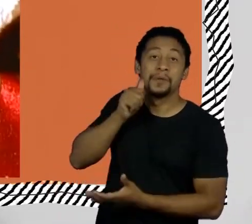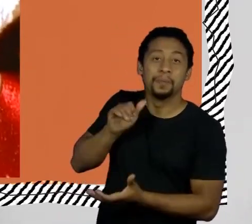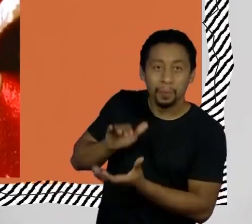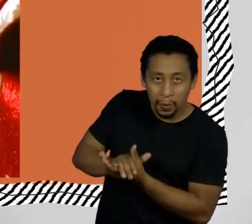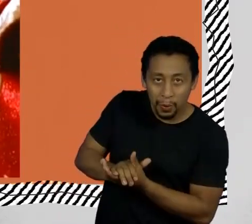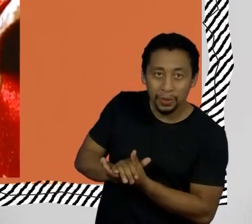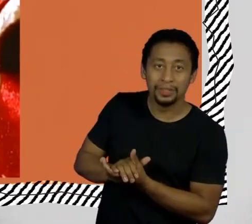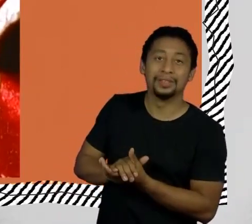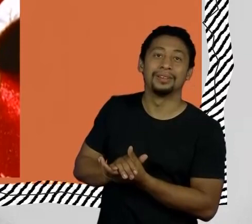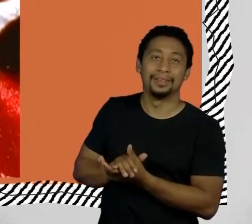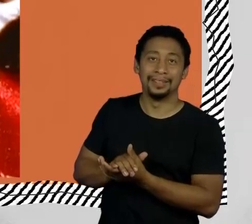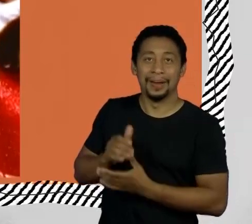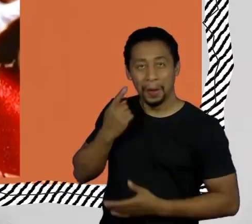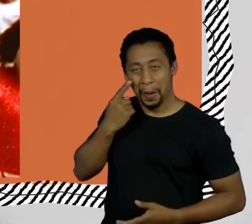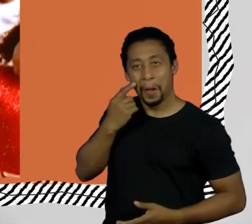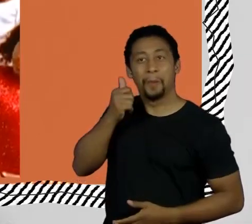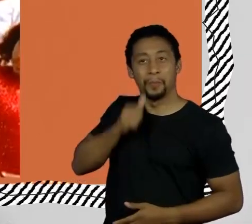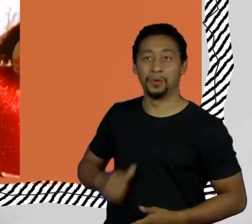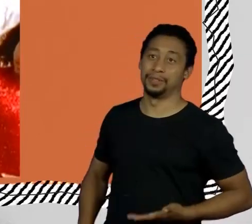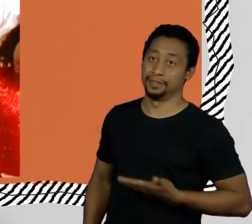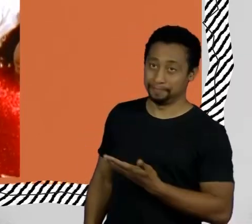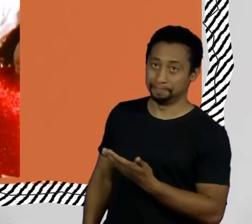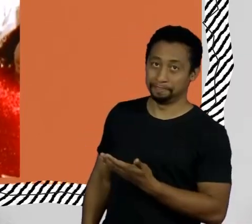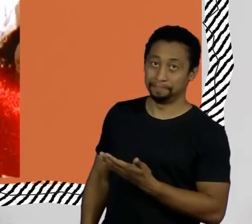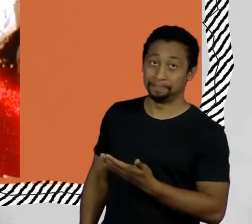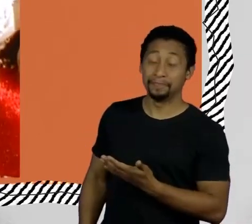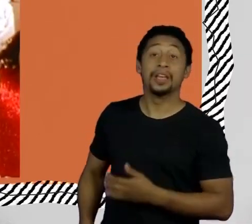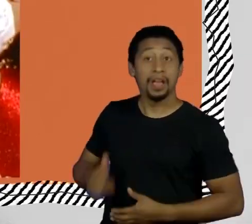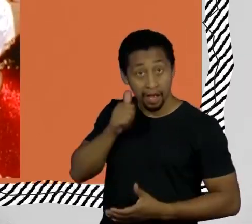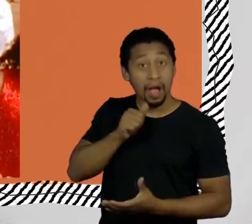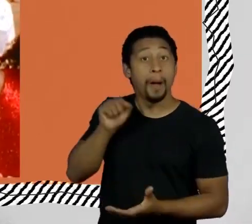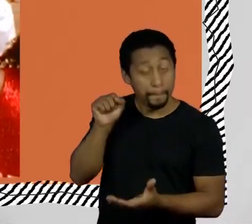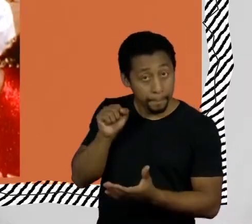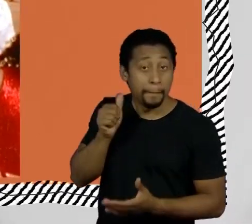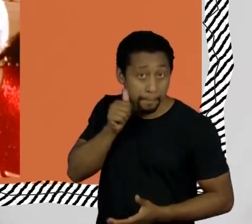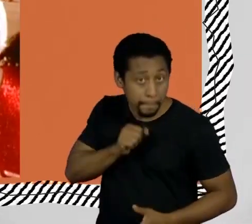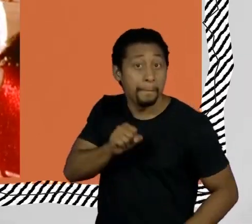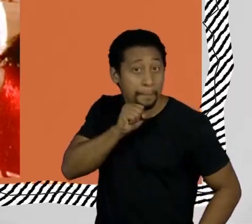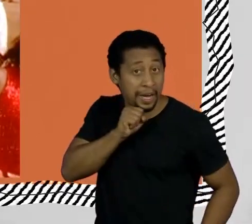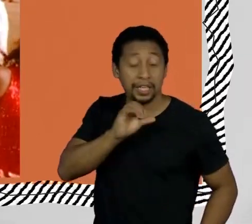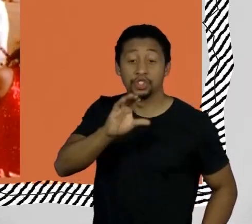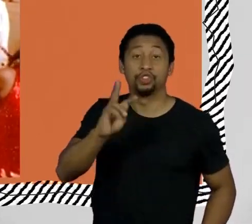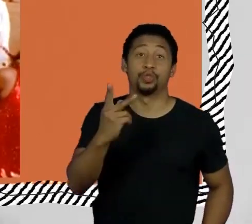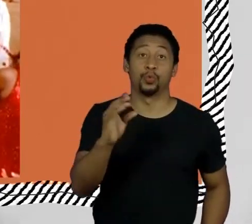é essa senhora aqui e a mãe de Chico César